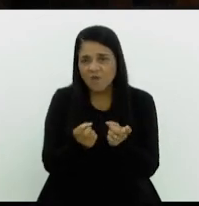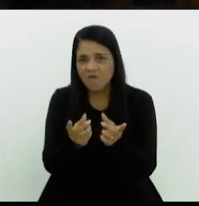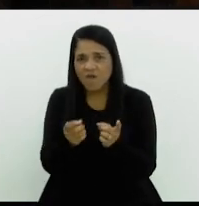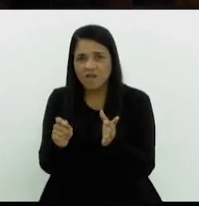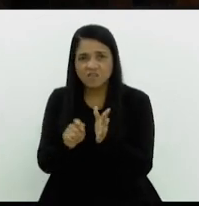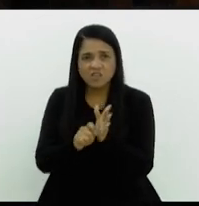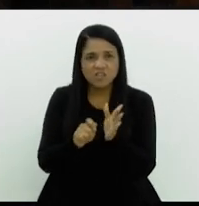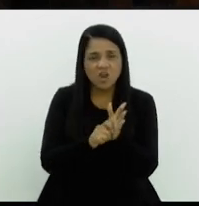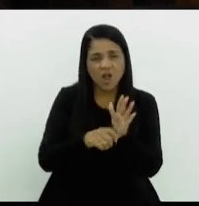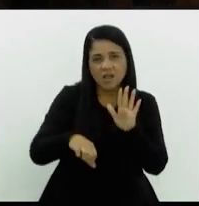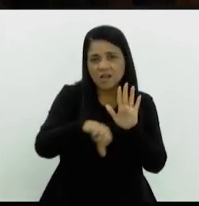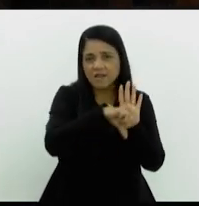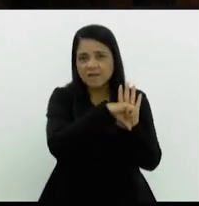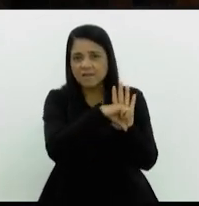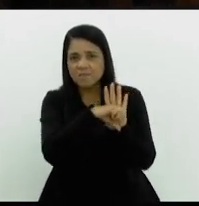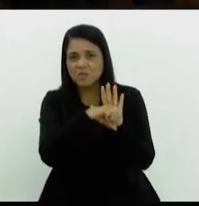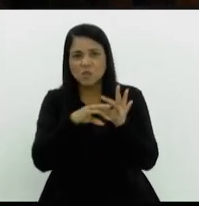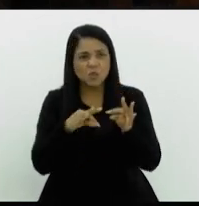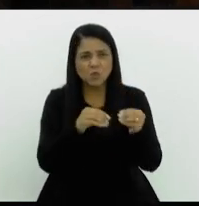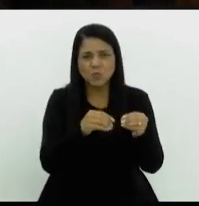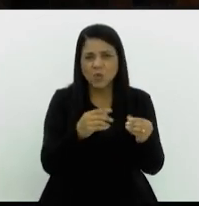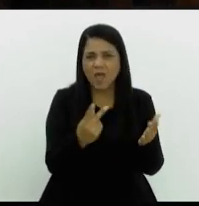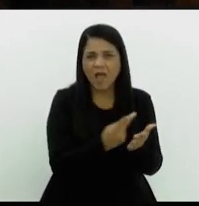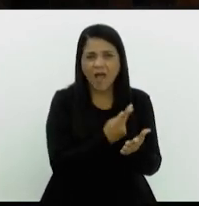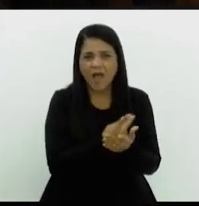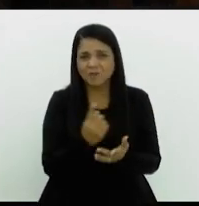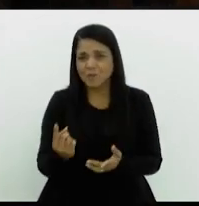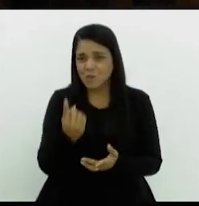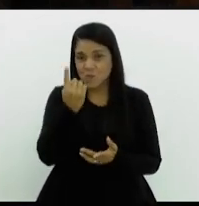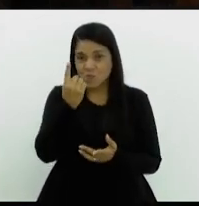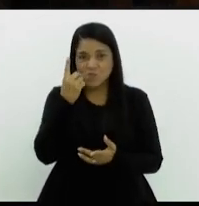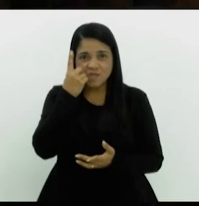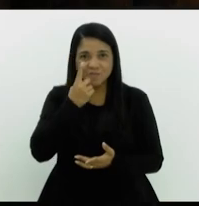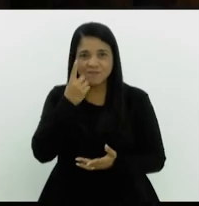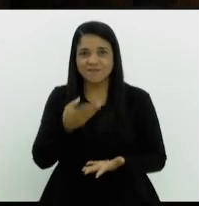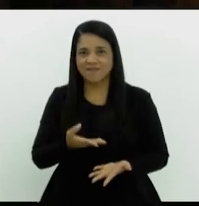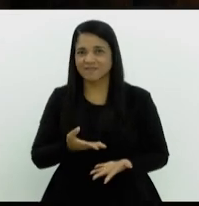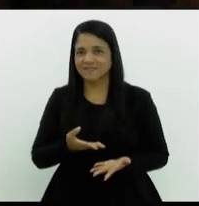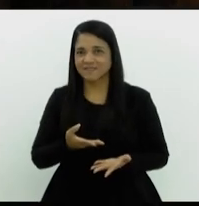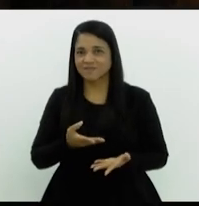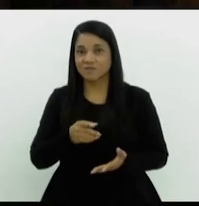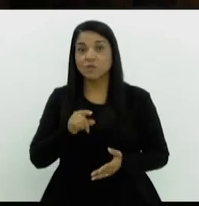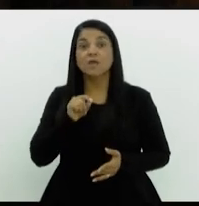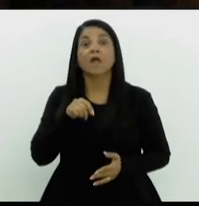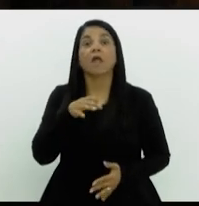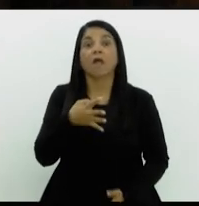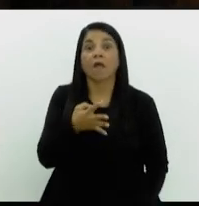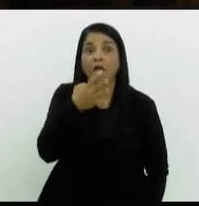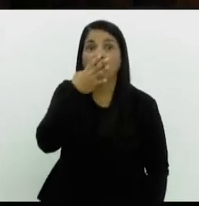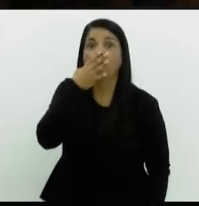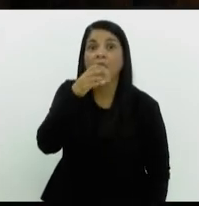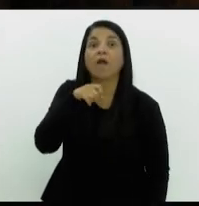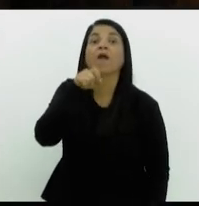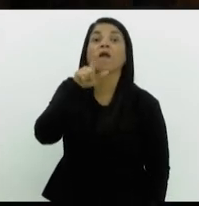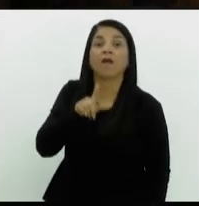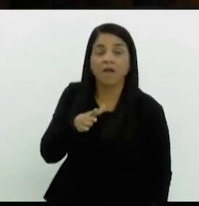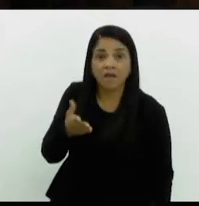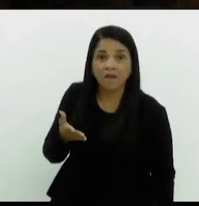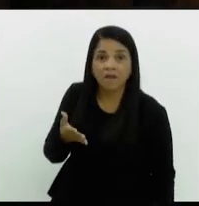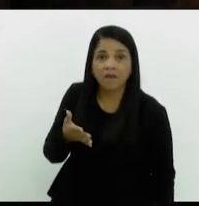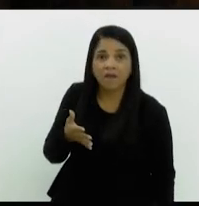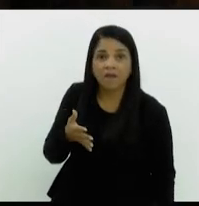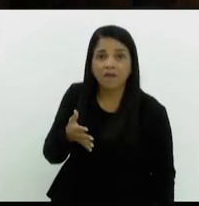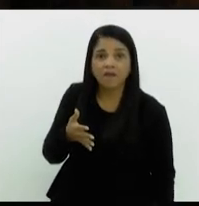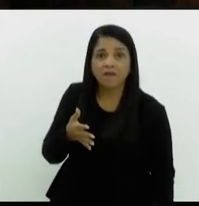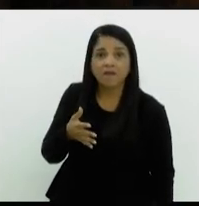defendendo tudo que há de errado. E aí, pasmem, sabe qual foi o parlamentar